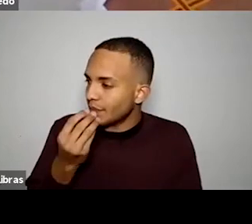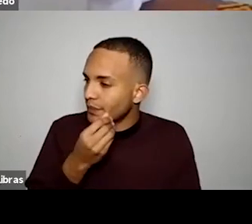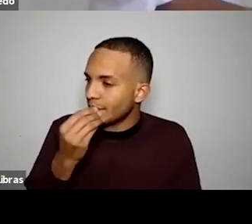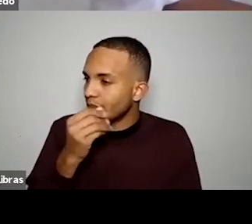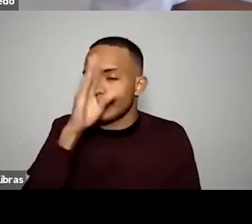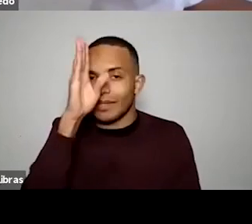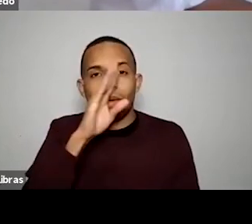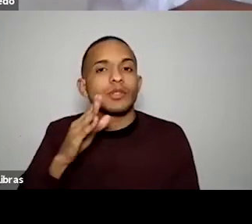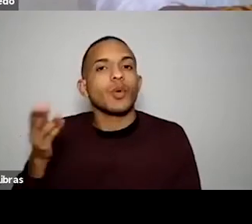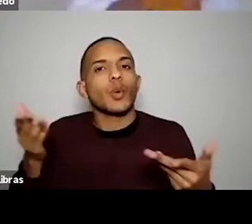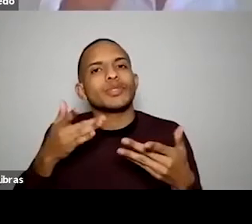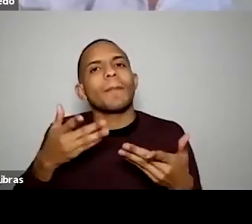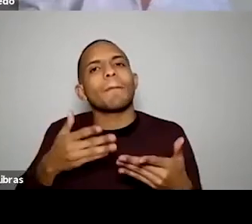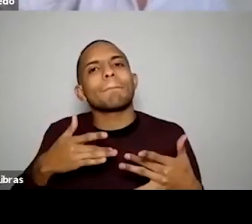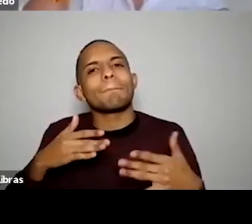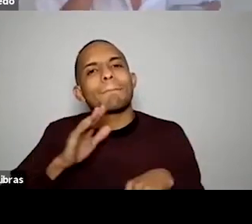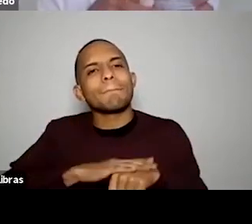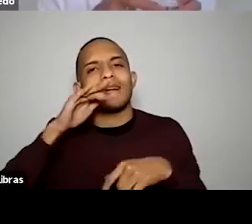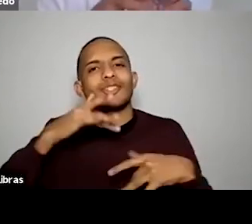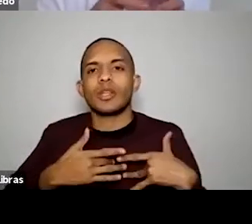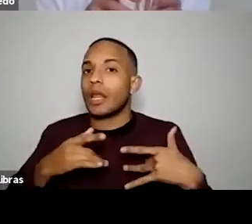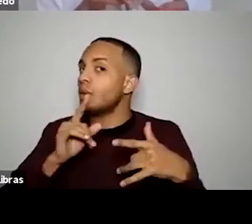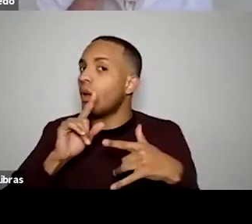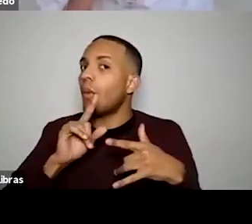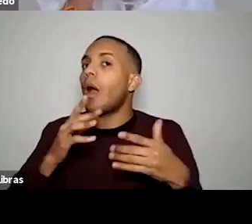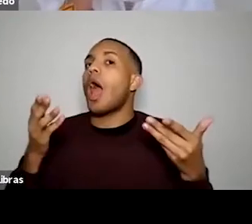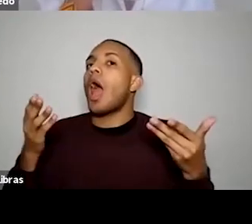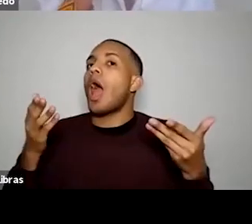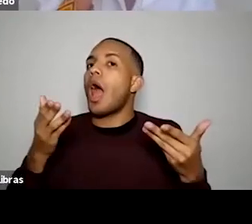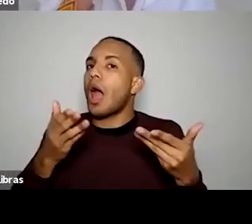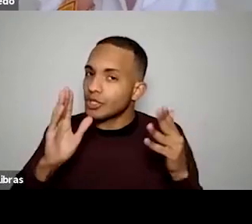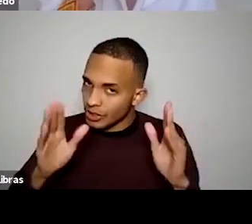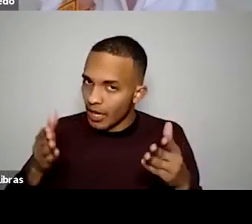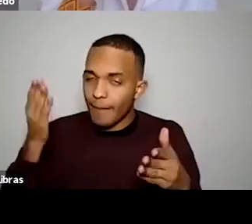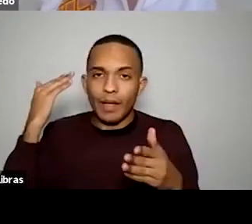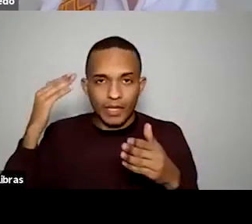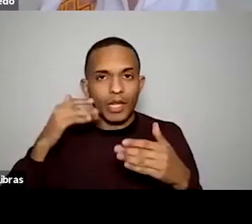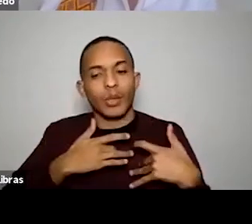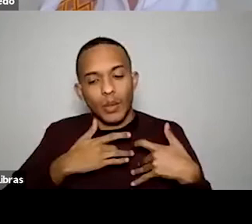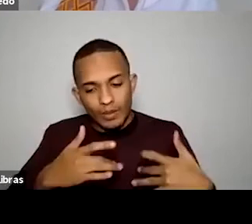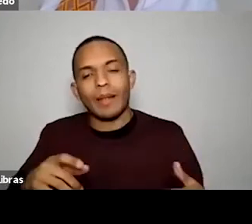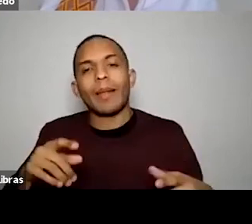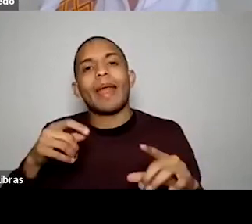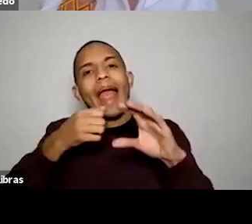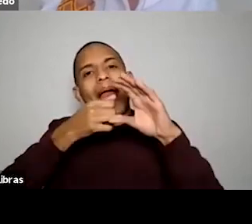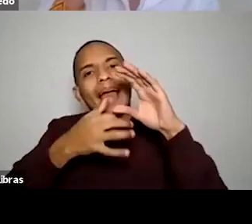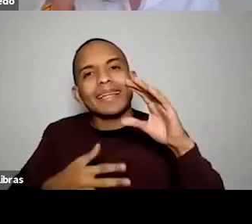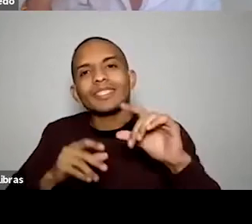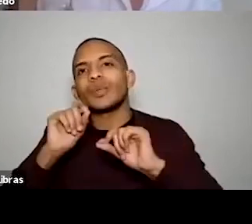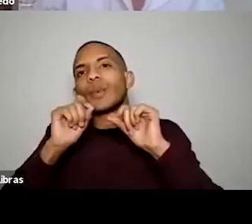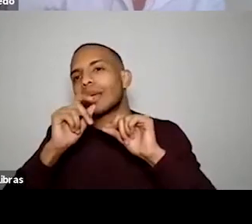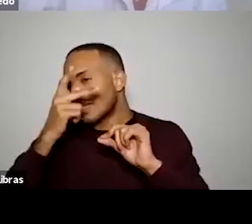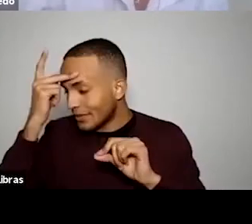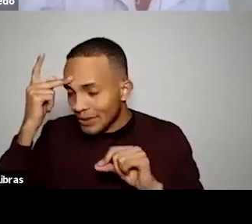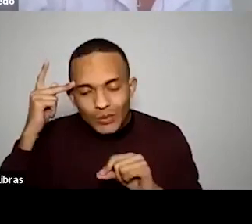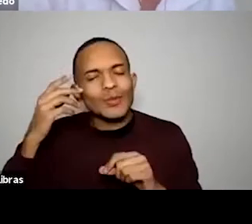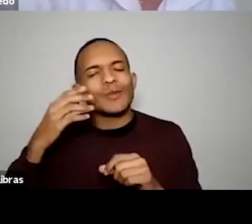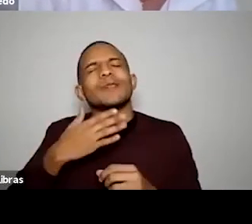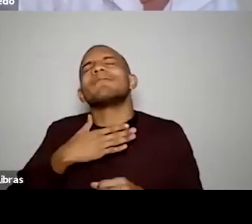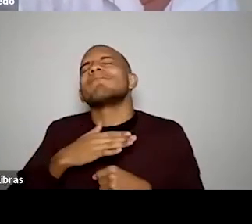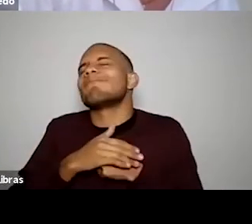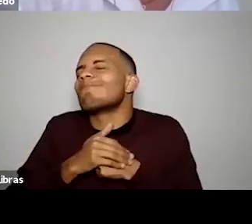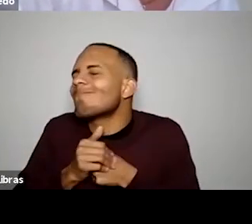mais solidário. O Brasil já é solidário. Essa é uma característica do nosso povo. É um povo caloroso, amoroso,